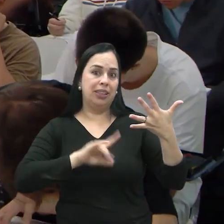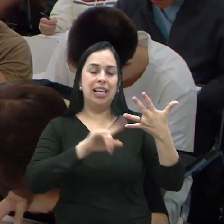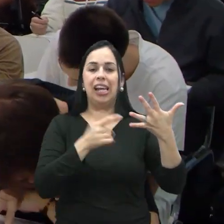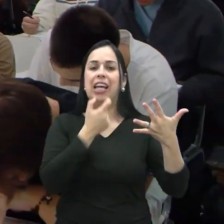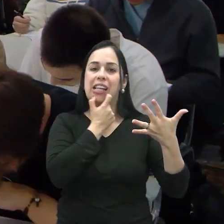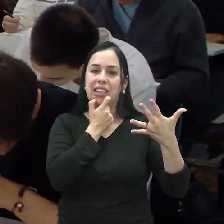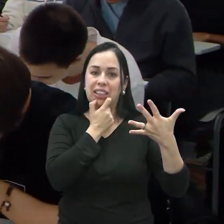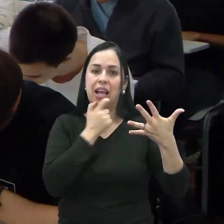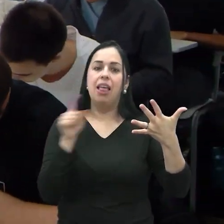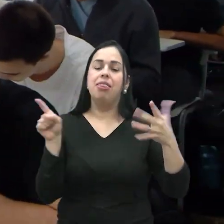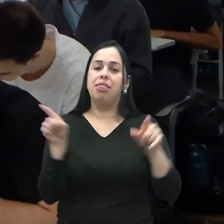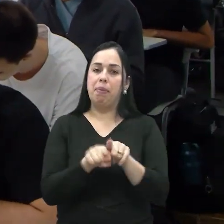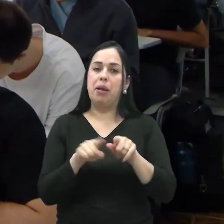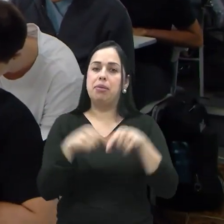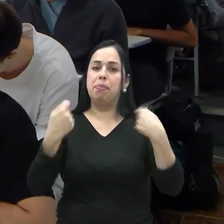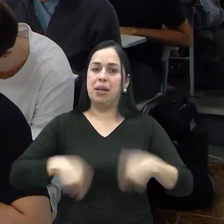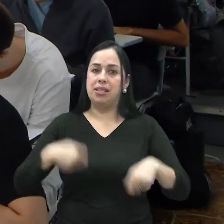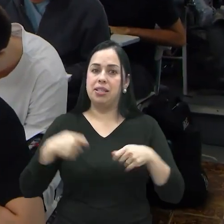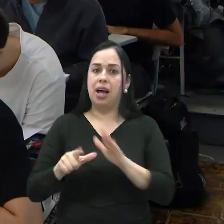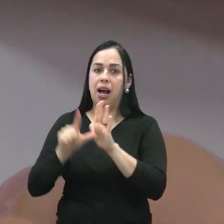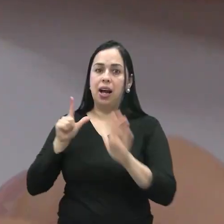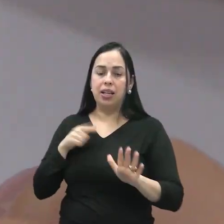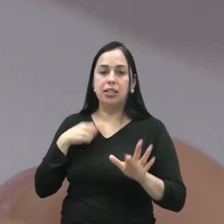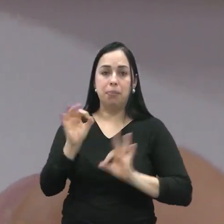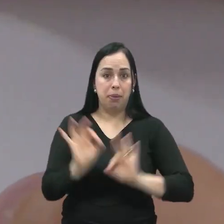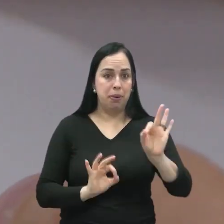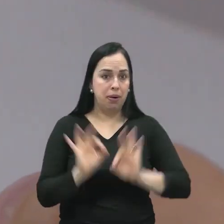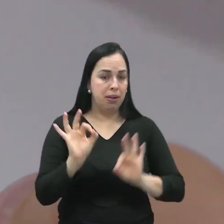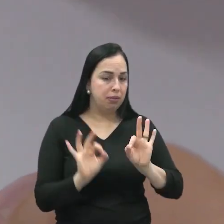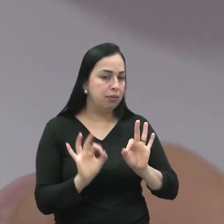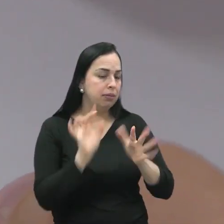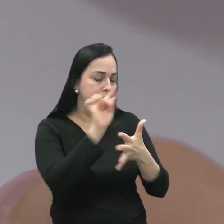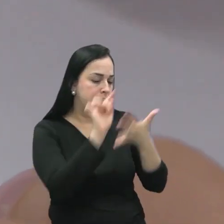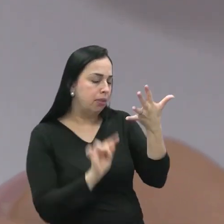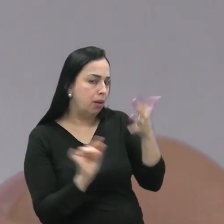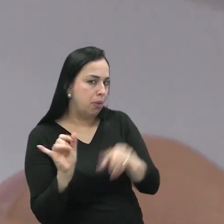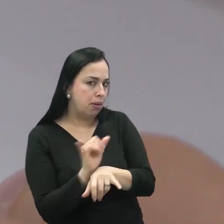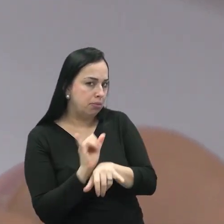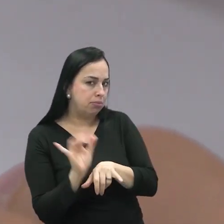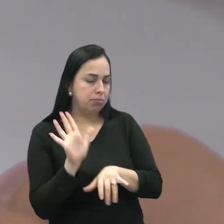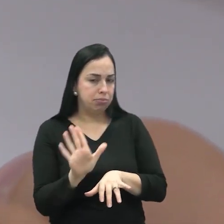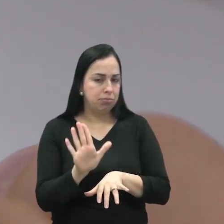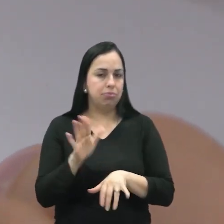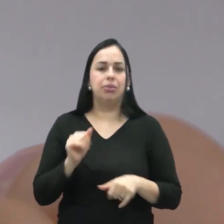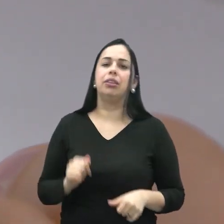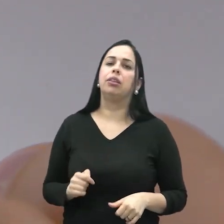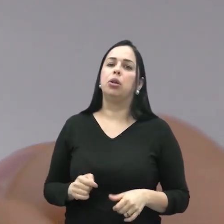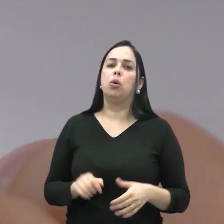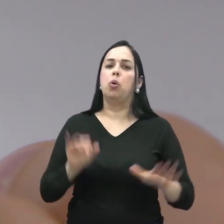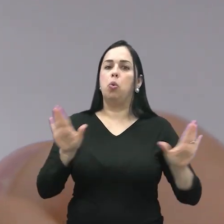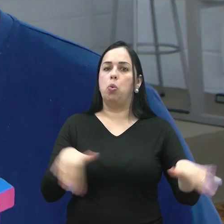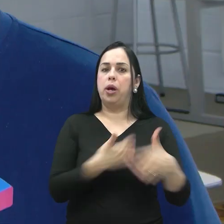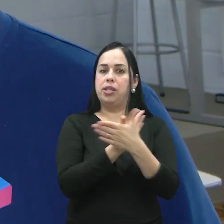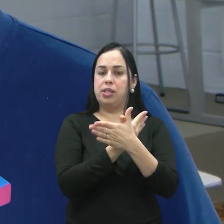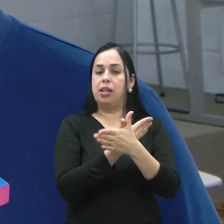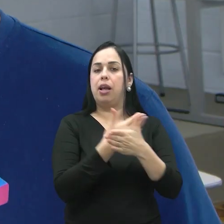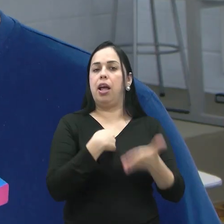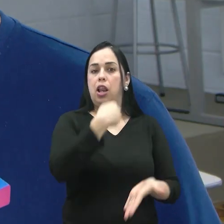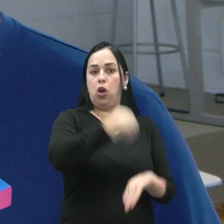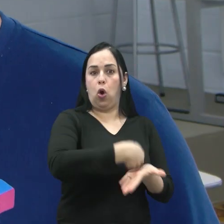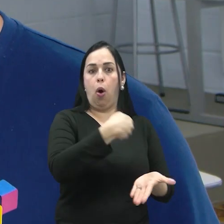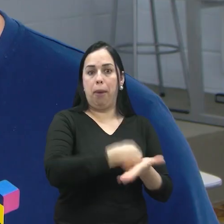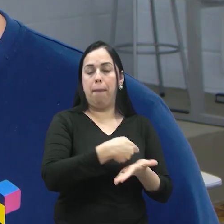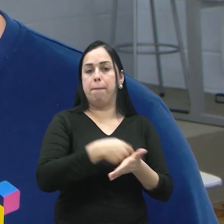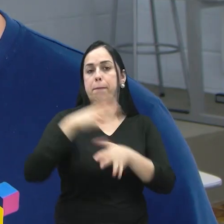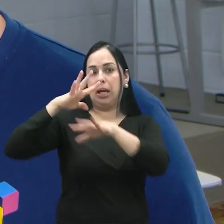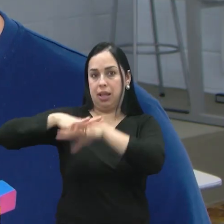outras 2 matérias, português e inglês. Também é necessário se preparar para algumas particularidades da prova. O ITA ele